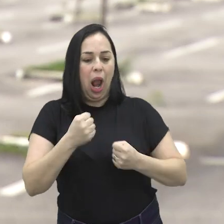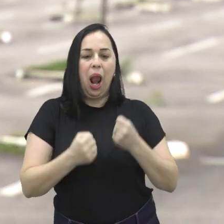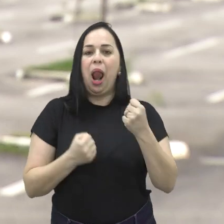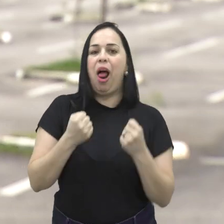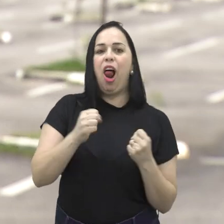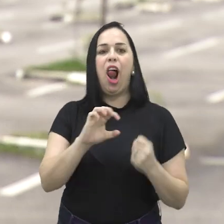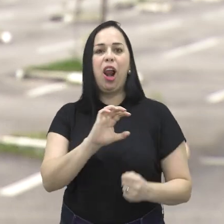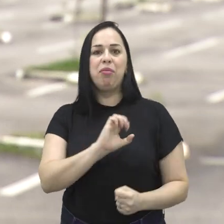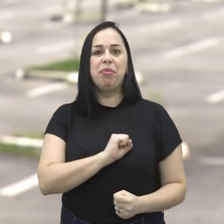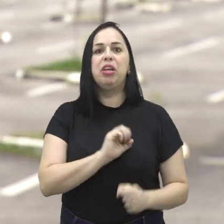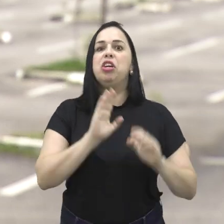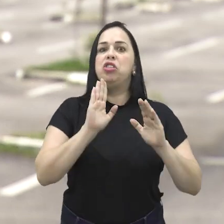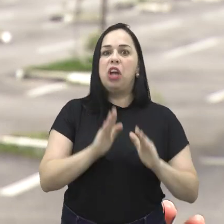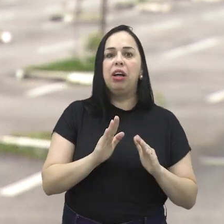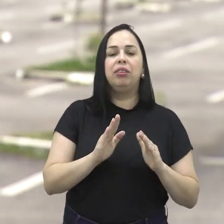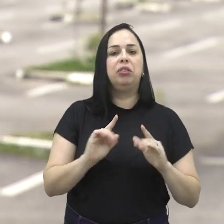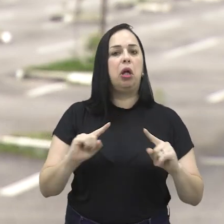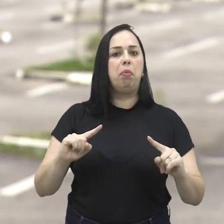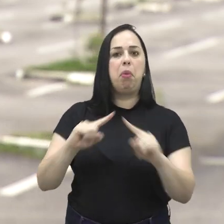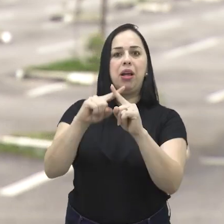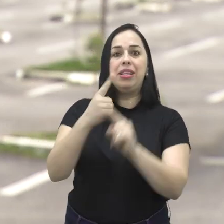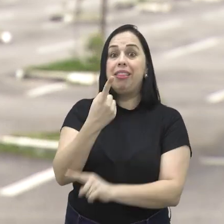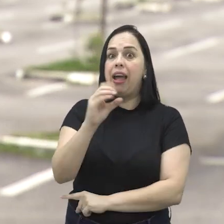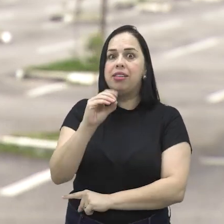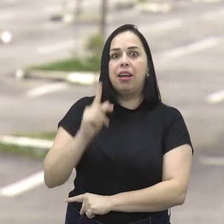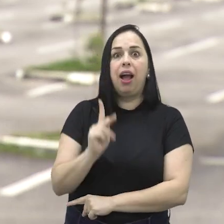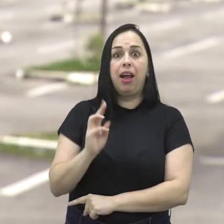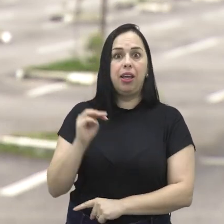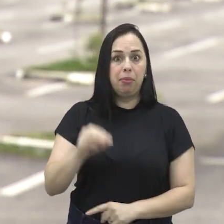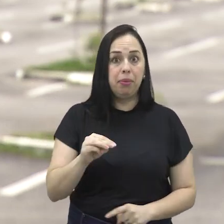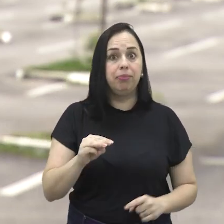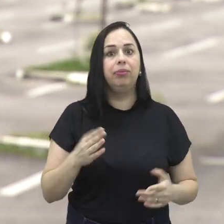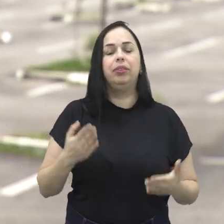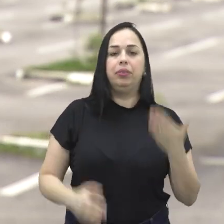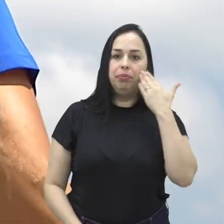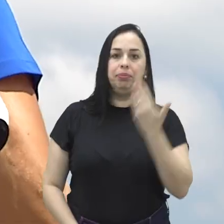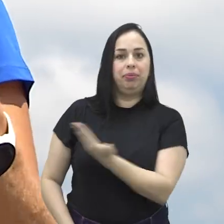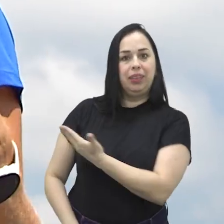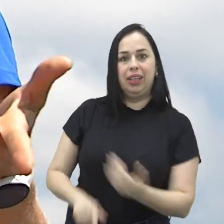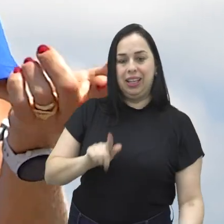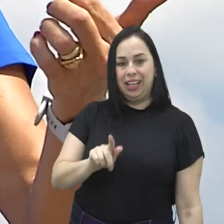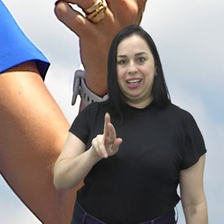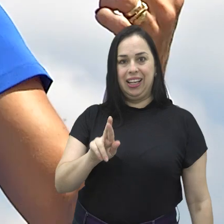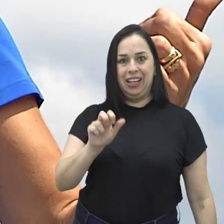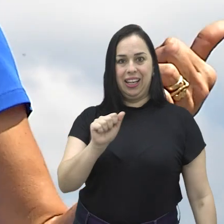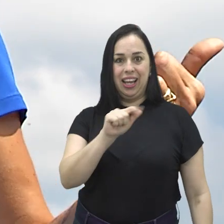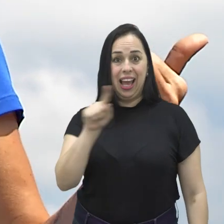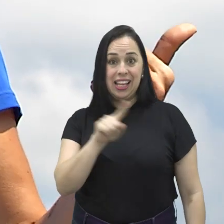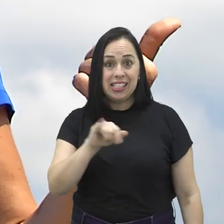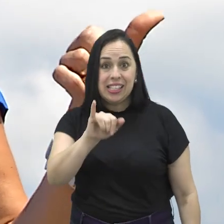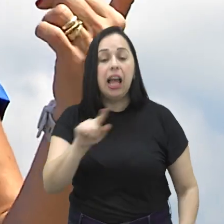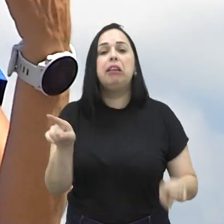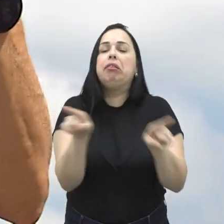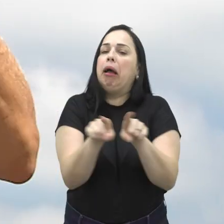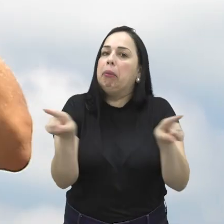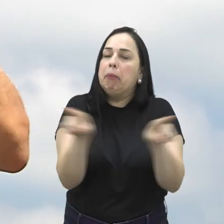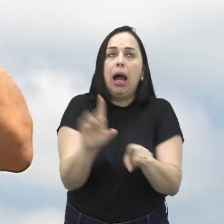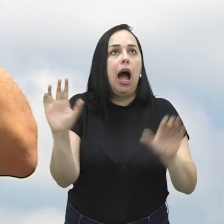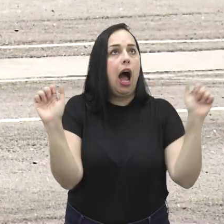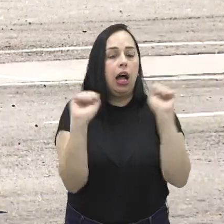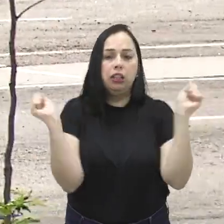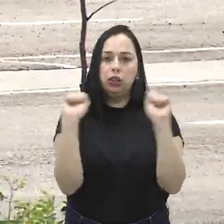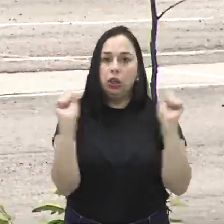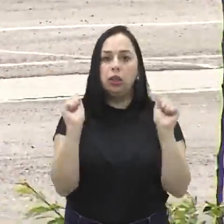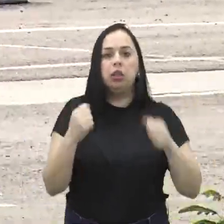a amar a corrida em si e já participei de cara de uma corrida de 10 quilômetros. A Grazi também é uma amante das